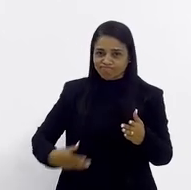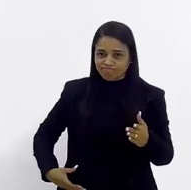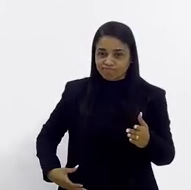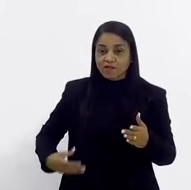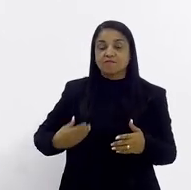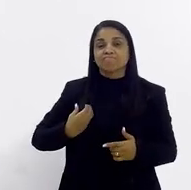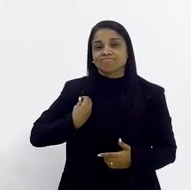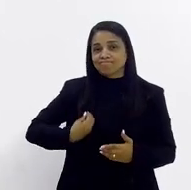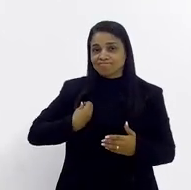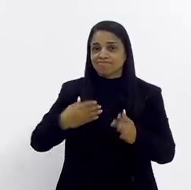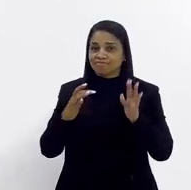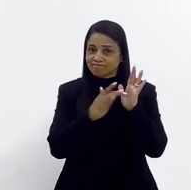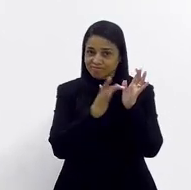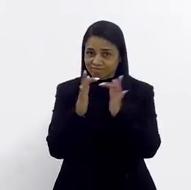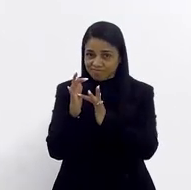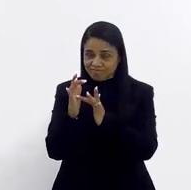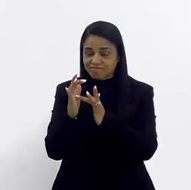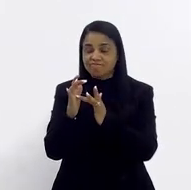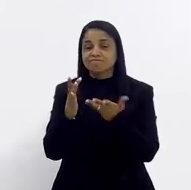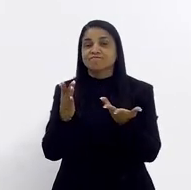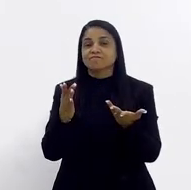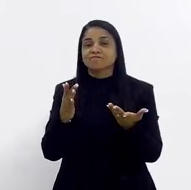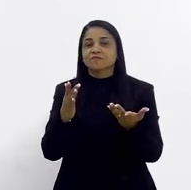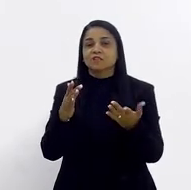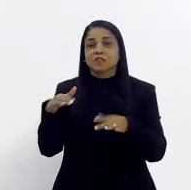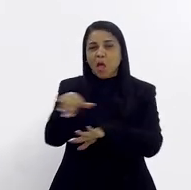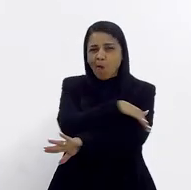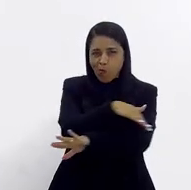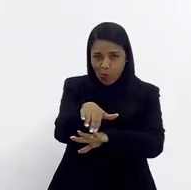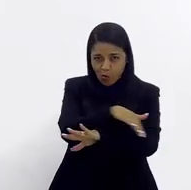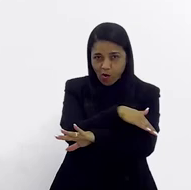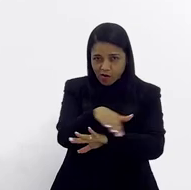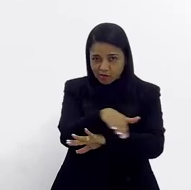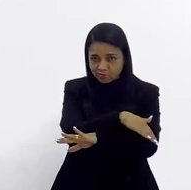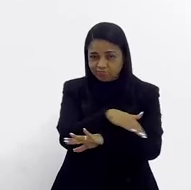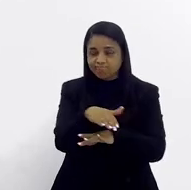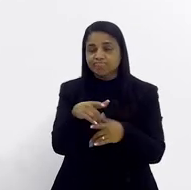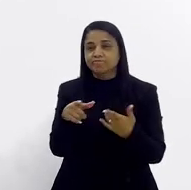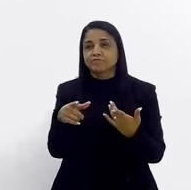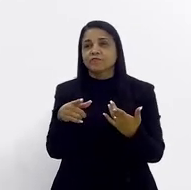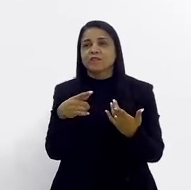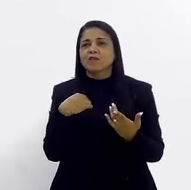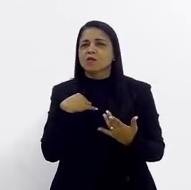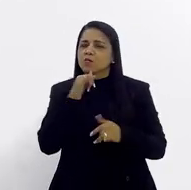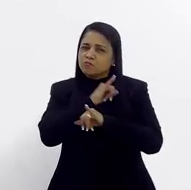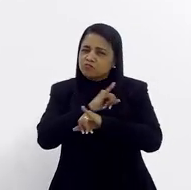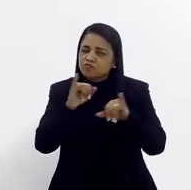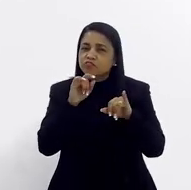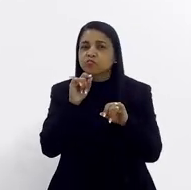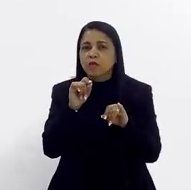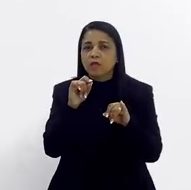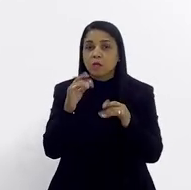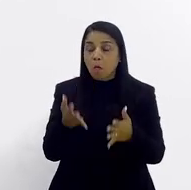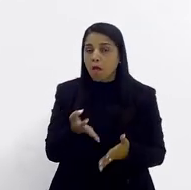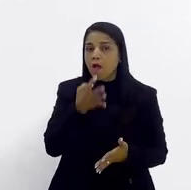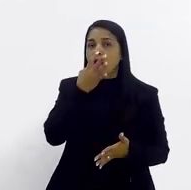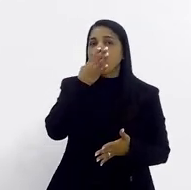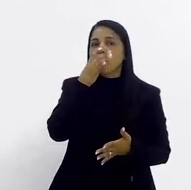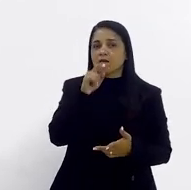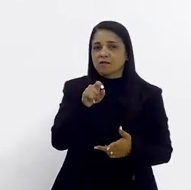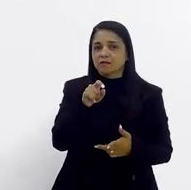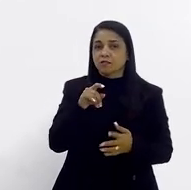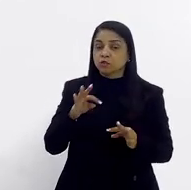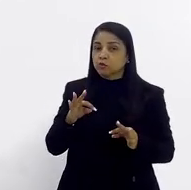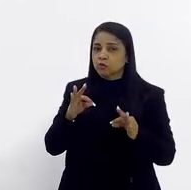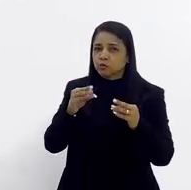todo ano na rua e tal para a população né então eu falei que o que eu o que mais